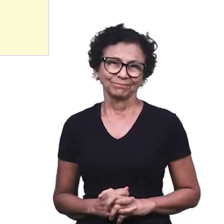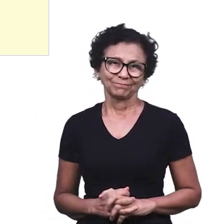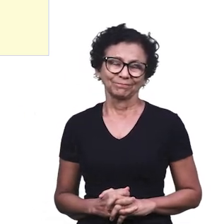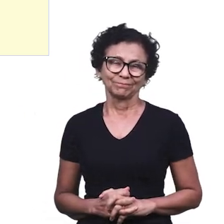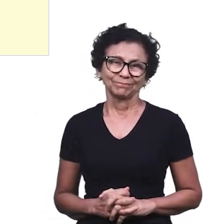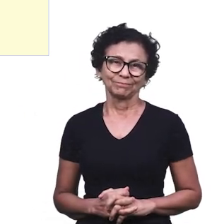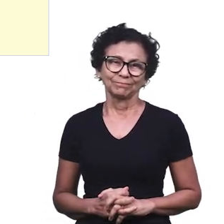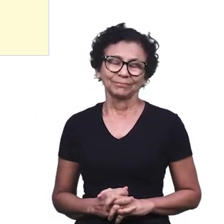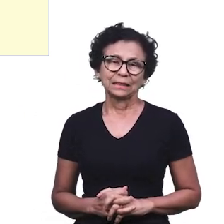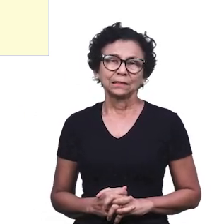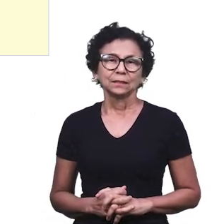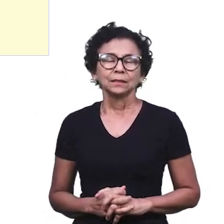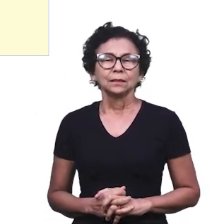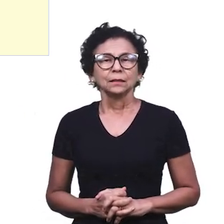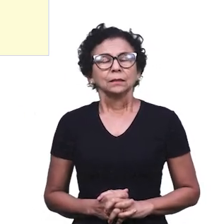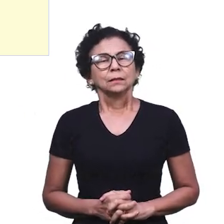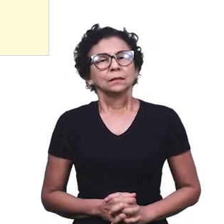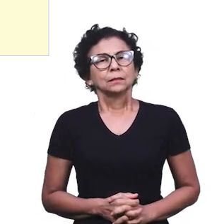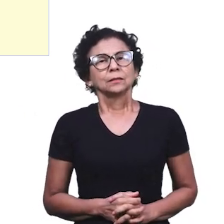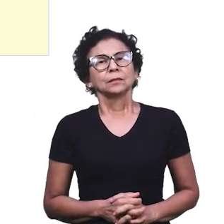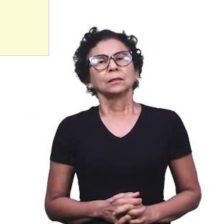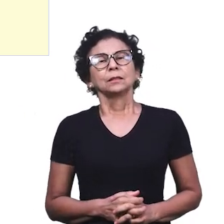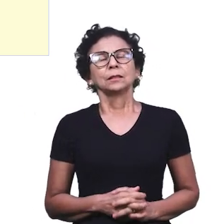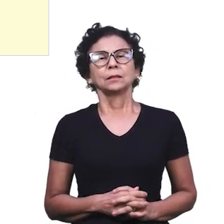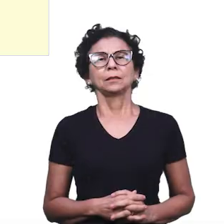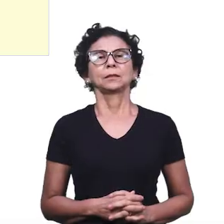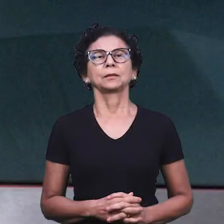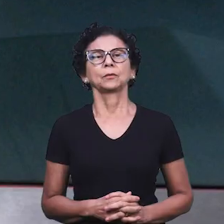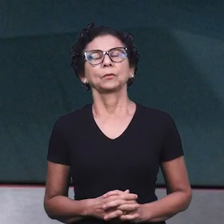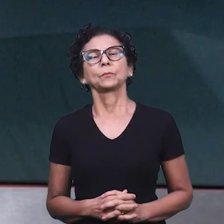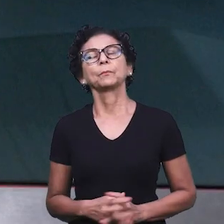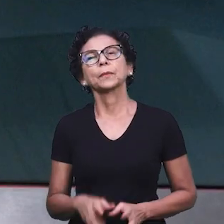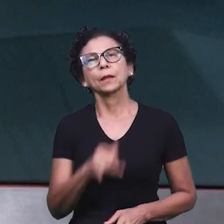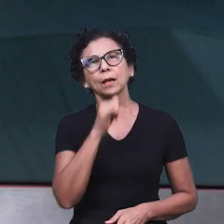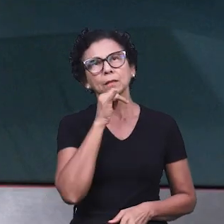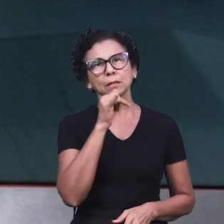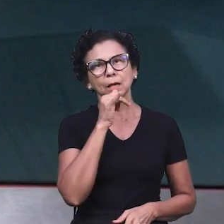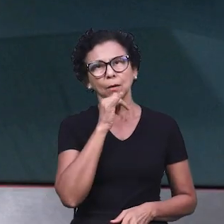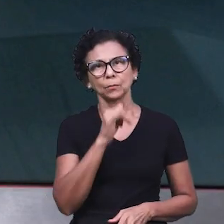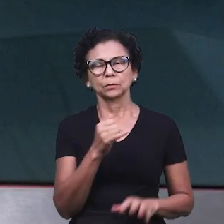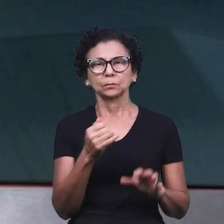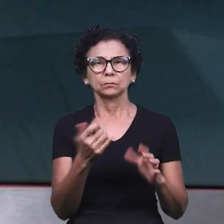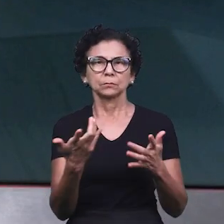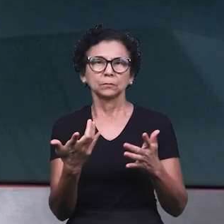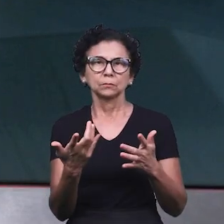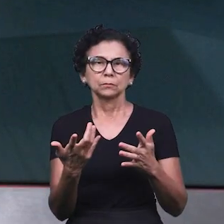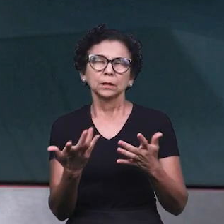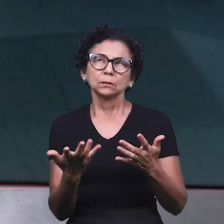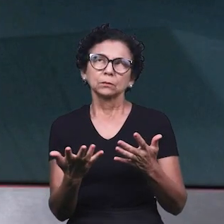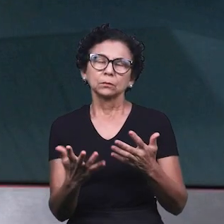uma dívida, quando ela está vencida, vamos entender isso bem.